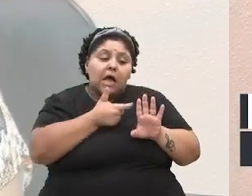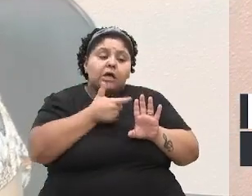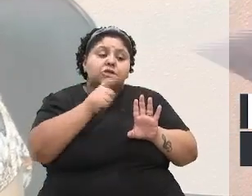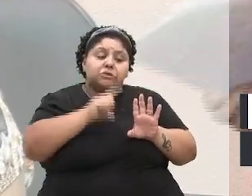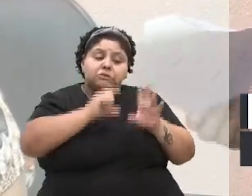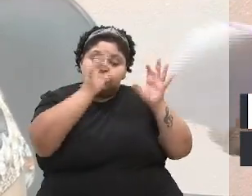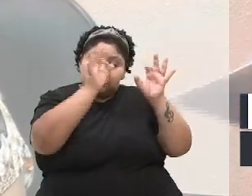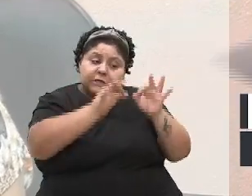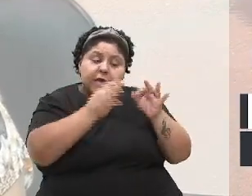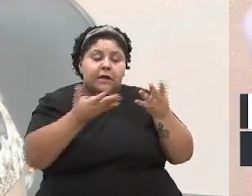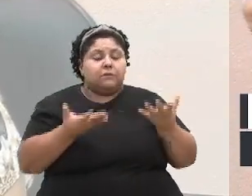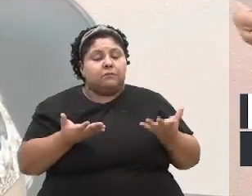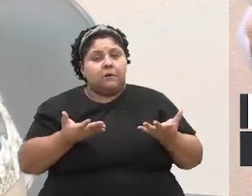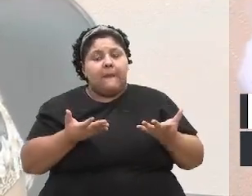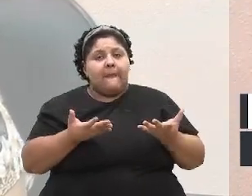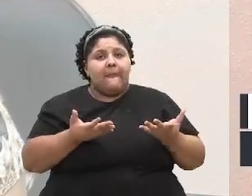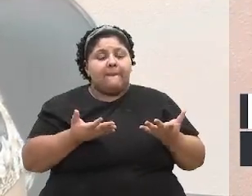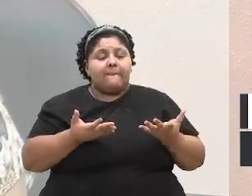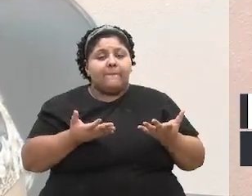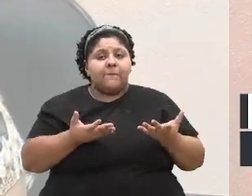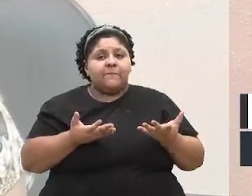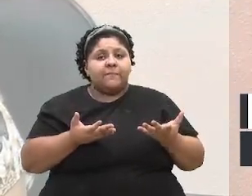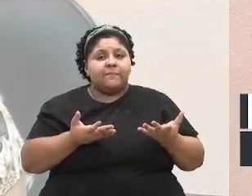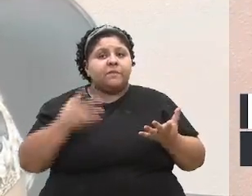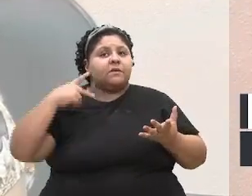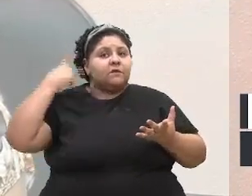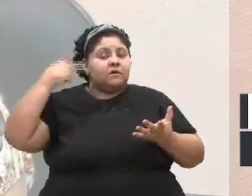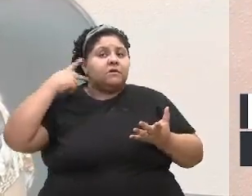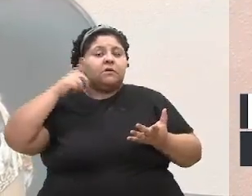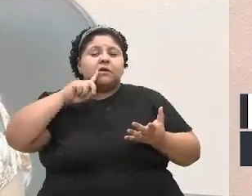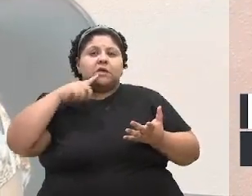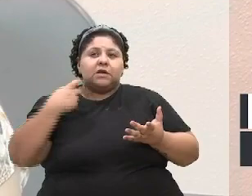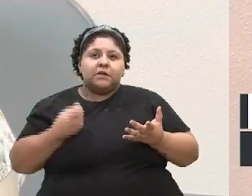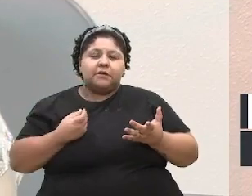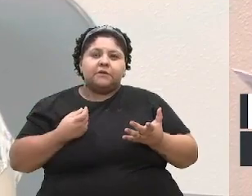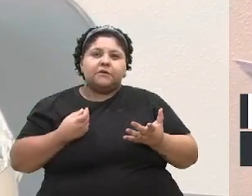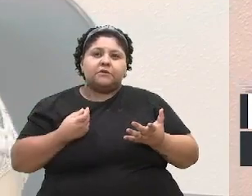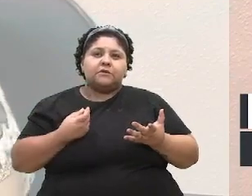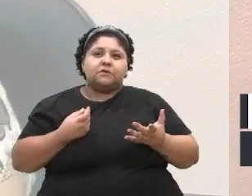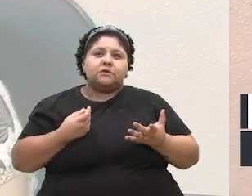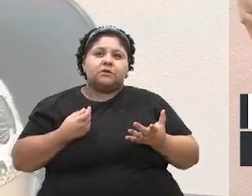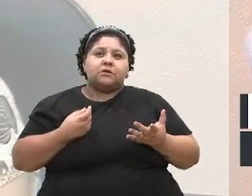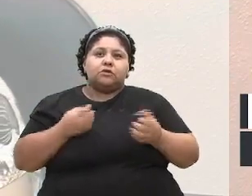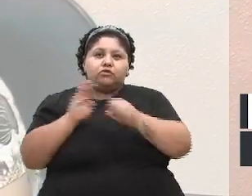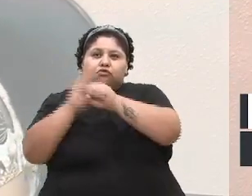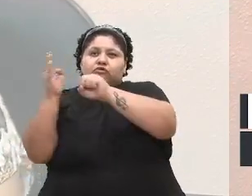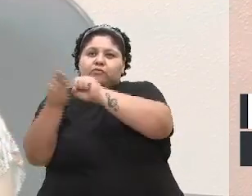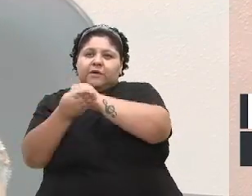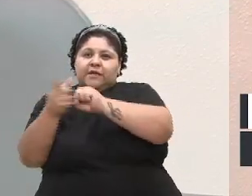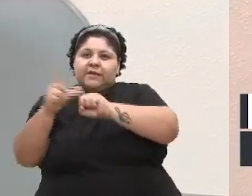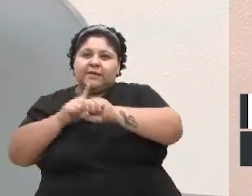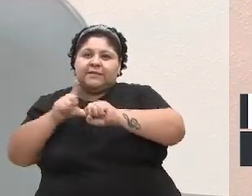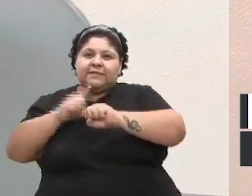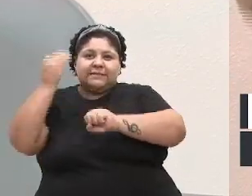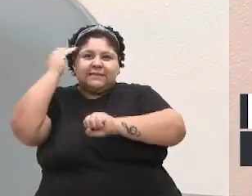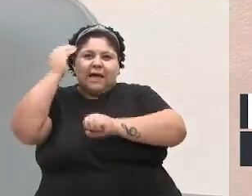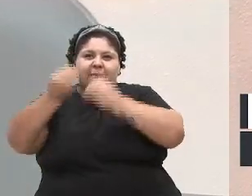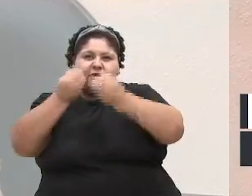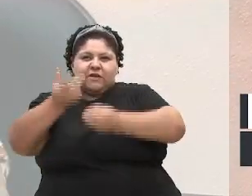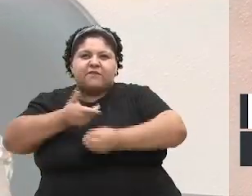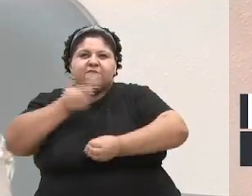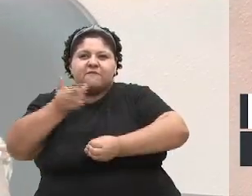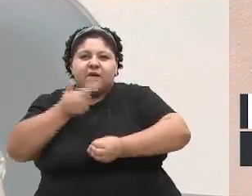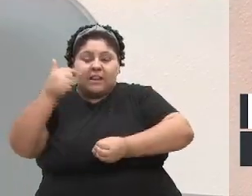razão. A vereadora Gladys lá no Risso tem pertencimento que fala. Eu lá na